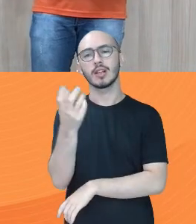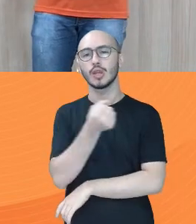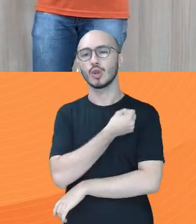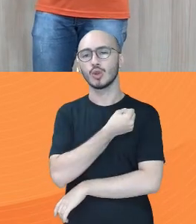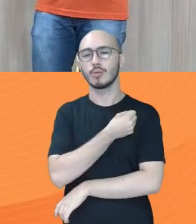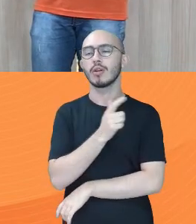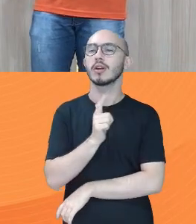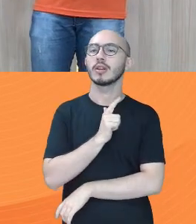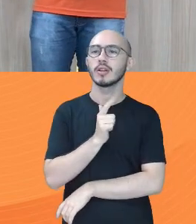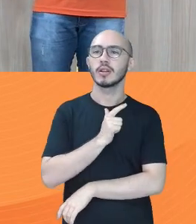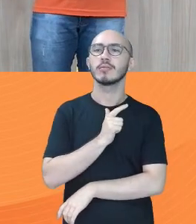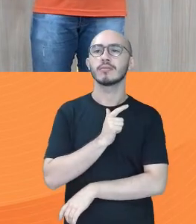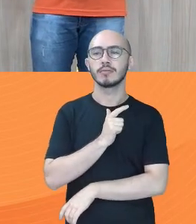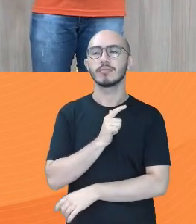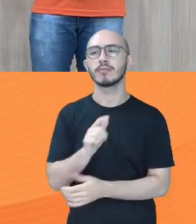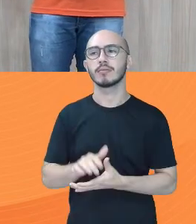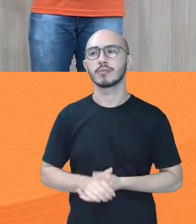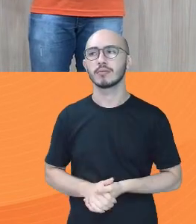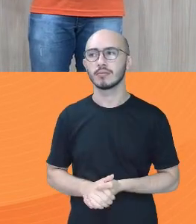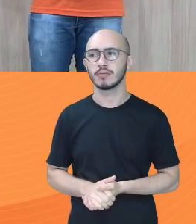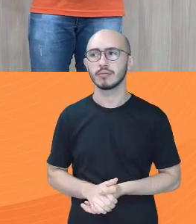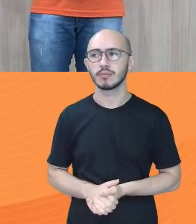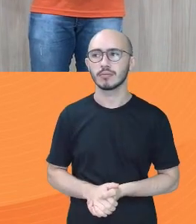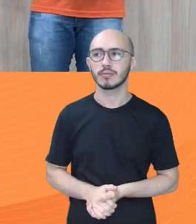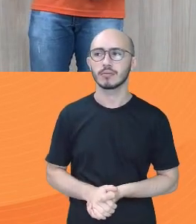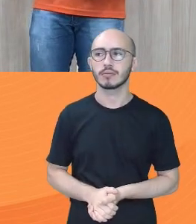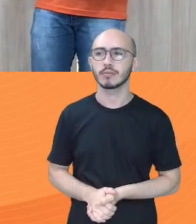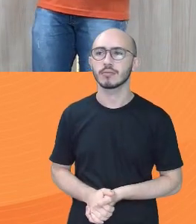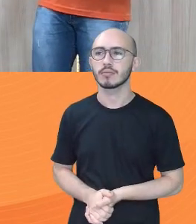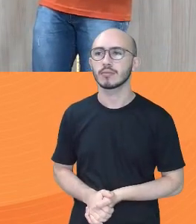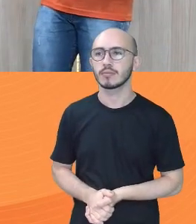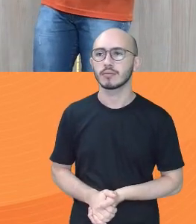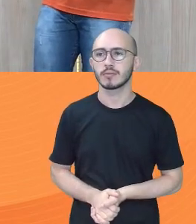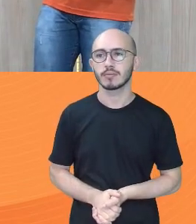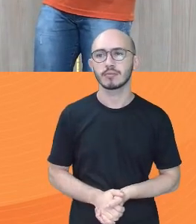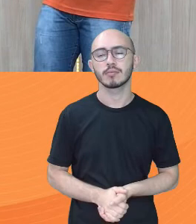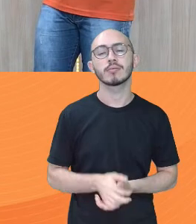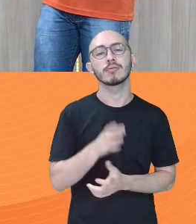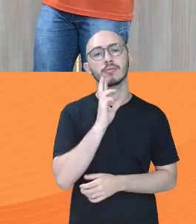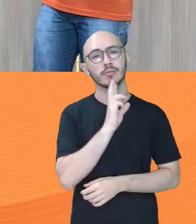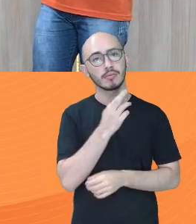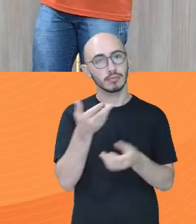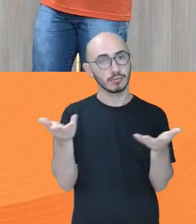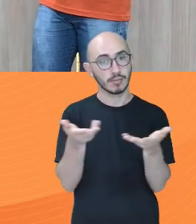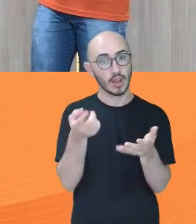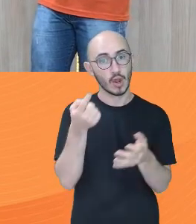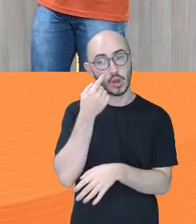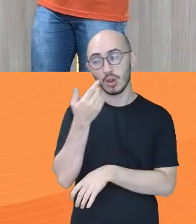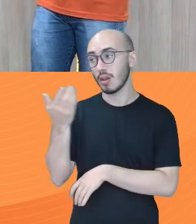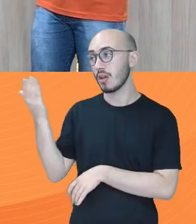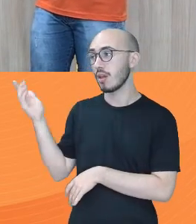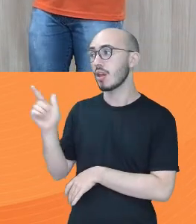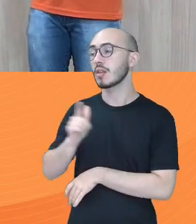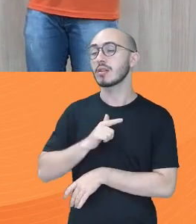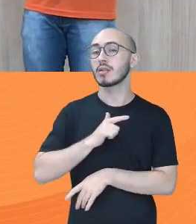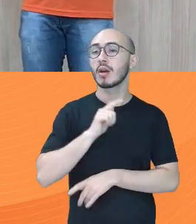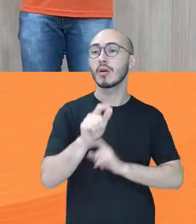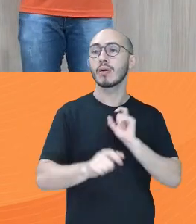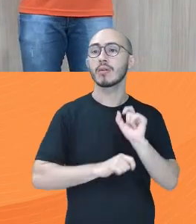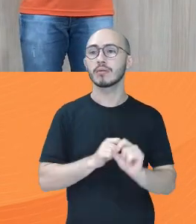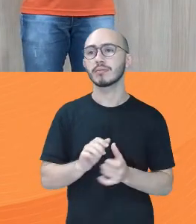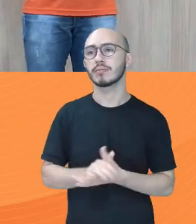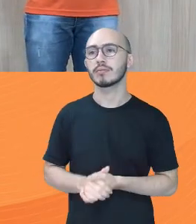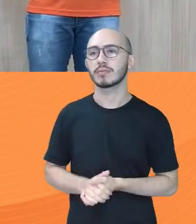números que tem essa sequência numérica aí, tá joia? Então, resolvendo aqui, ó, eu vou ter que